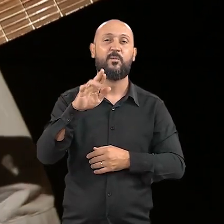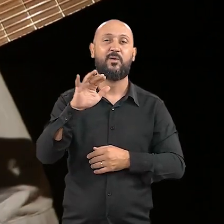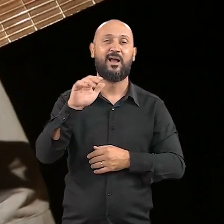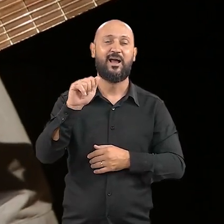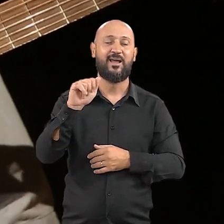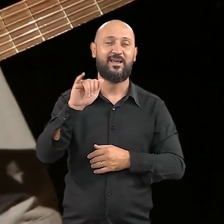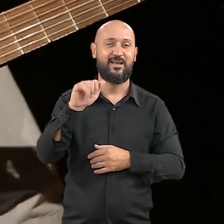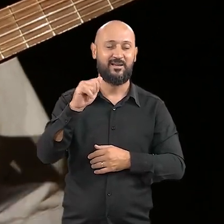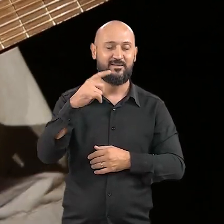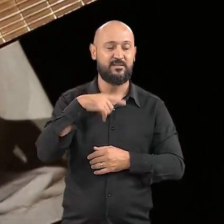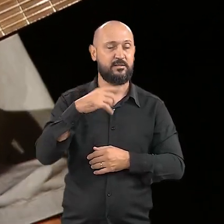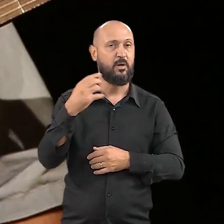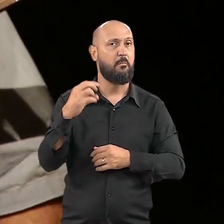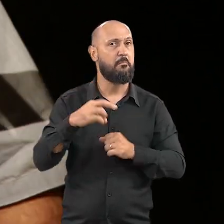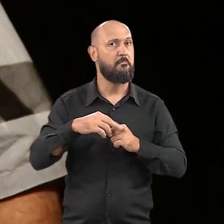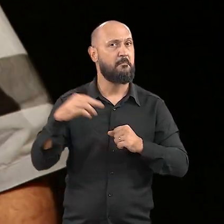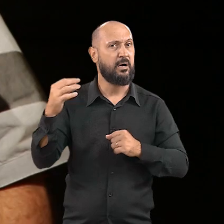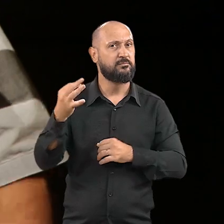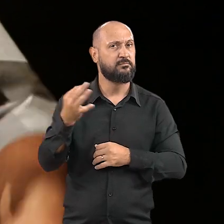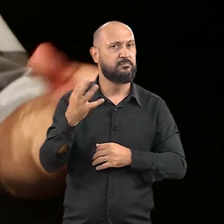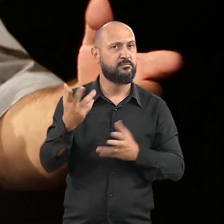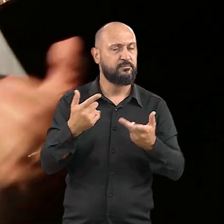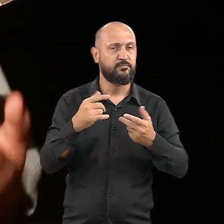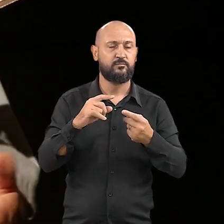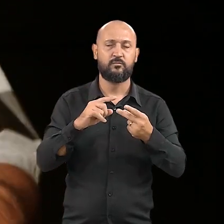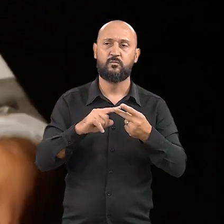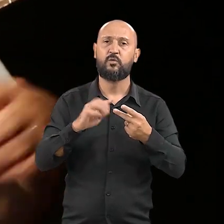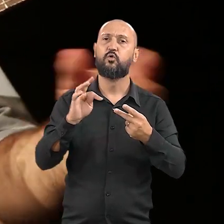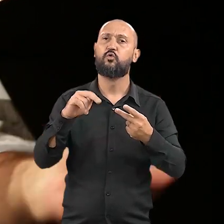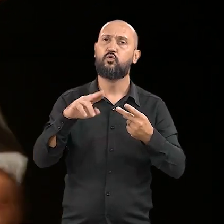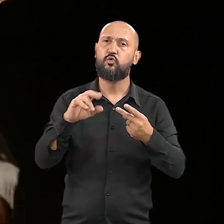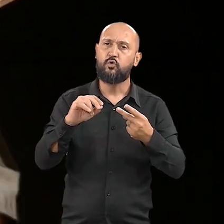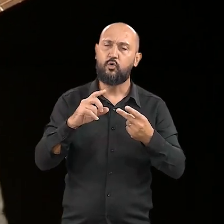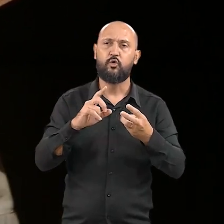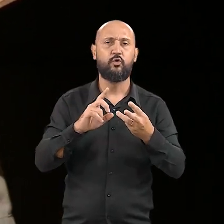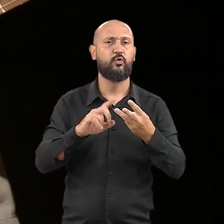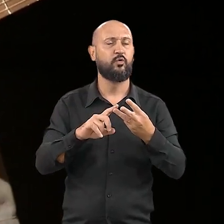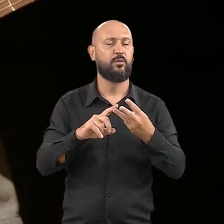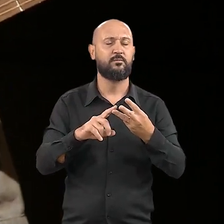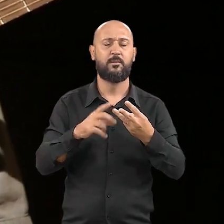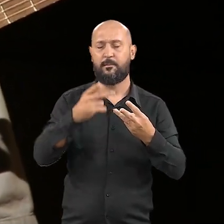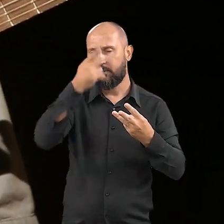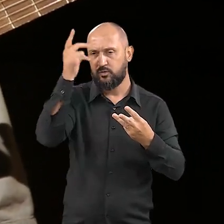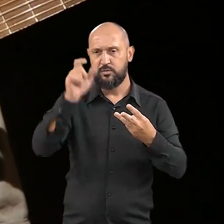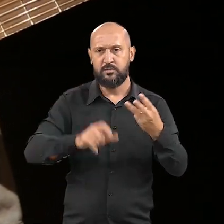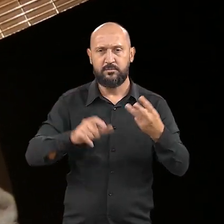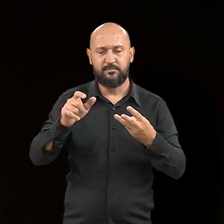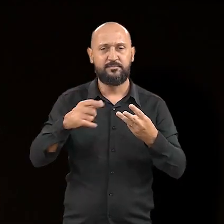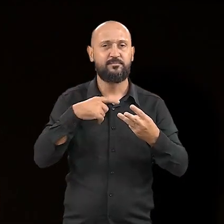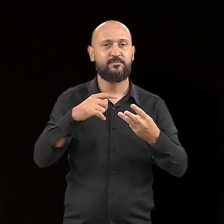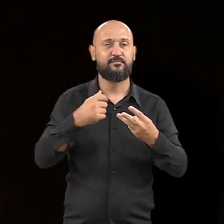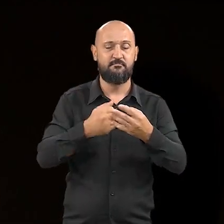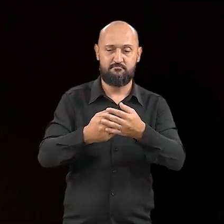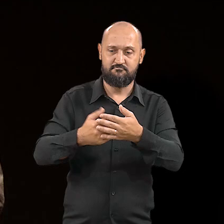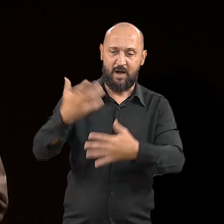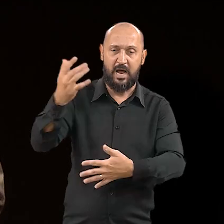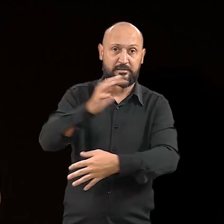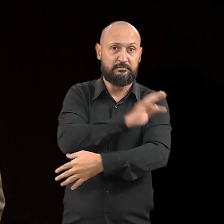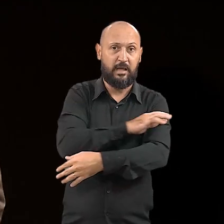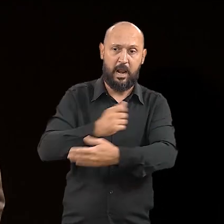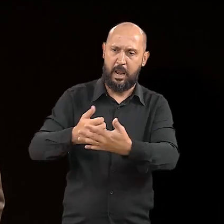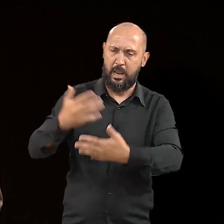um mestre, não só mestres. Tivemos Toninho Porto, tivemos um monte de gente legal fazendo com a gente. Ou seja, uma ficha